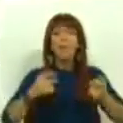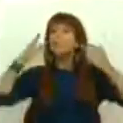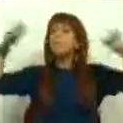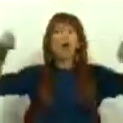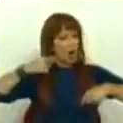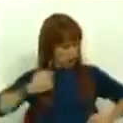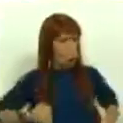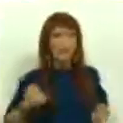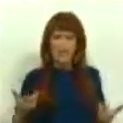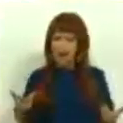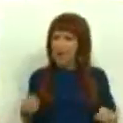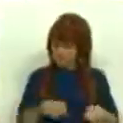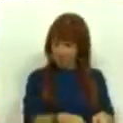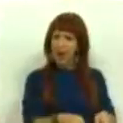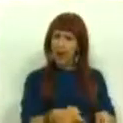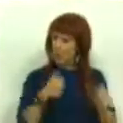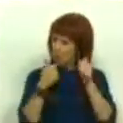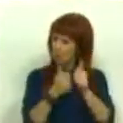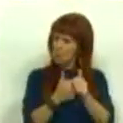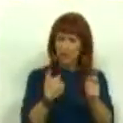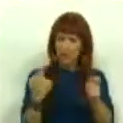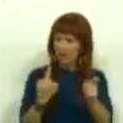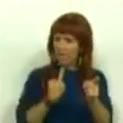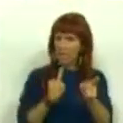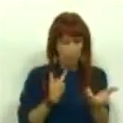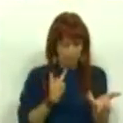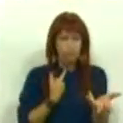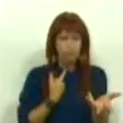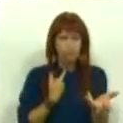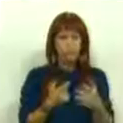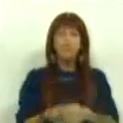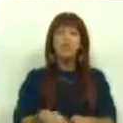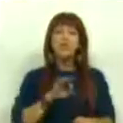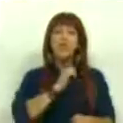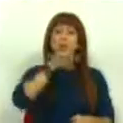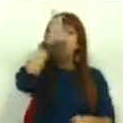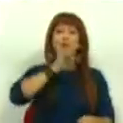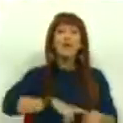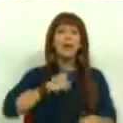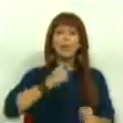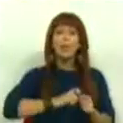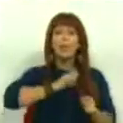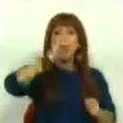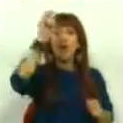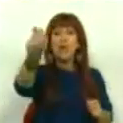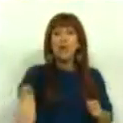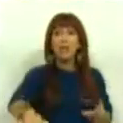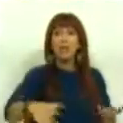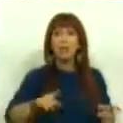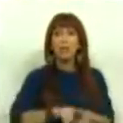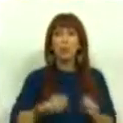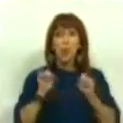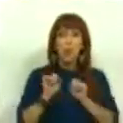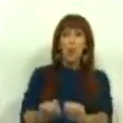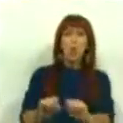de que somos capazes disso mesmo, de cumprir as nossas obrigações. Senhor Primeiro-Ministro, durante muito tempo